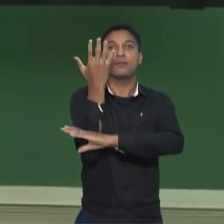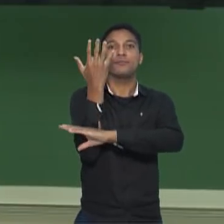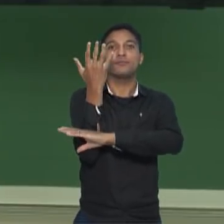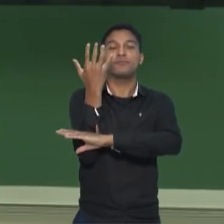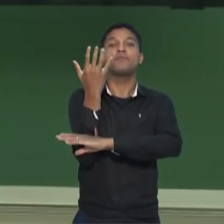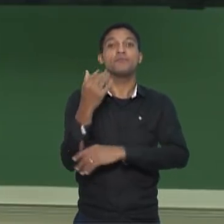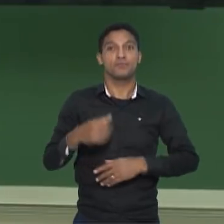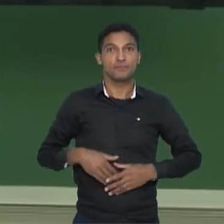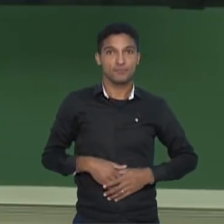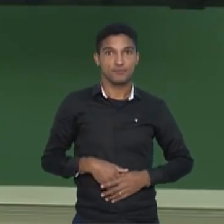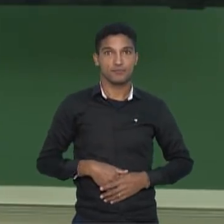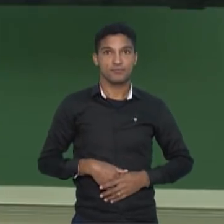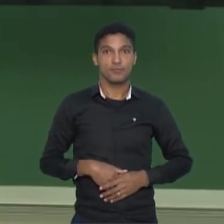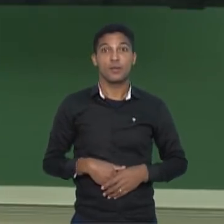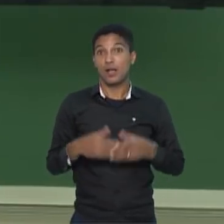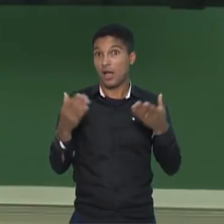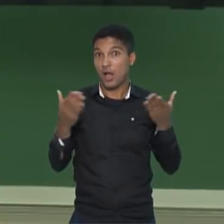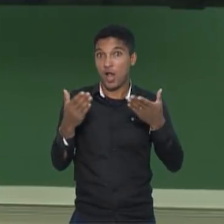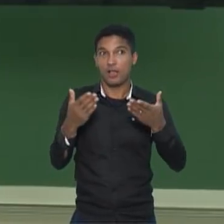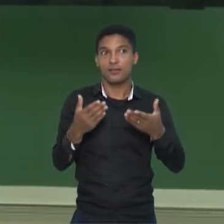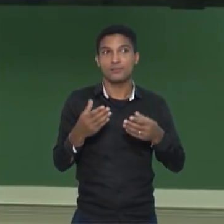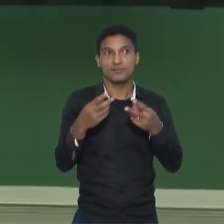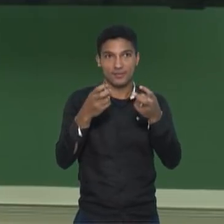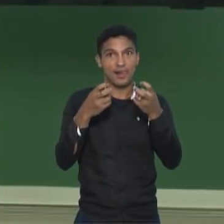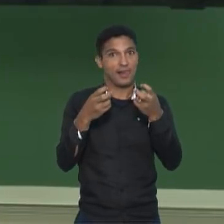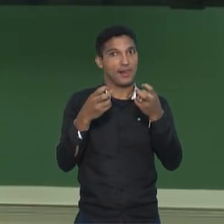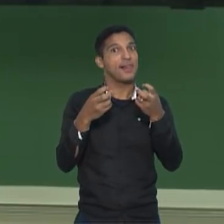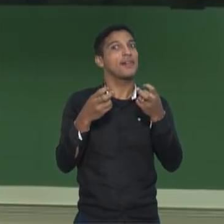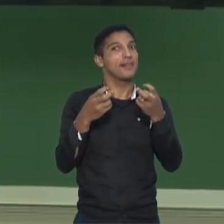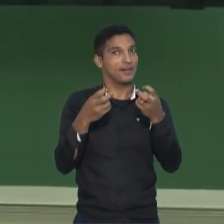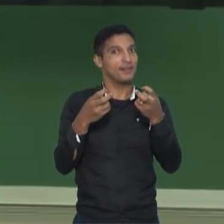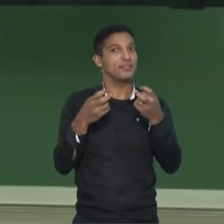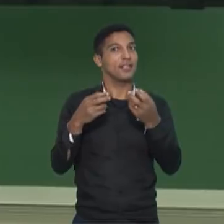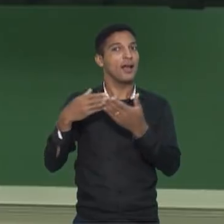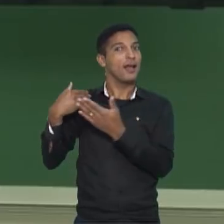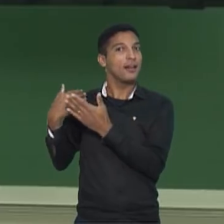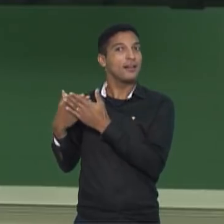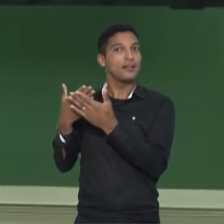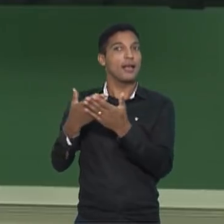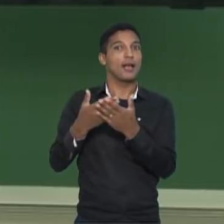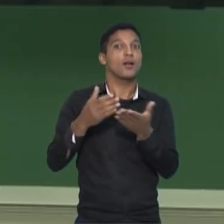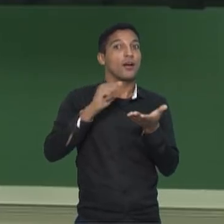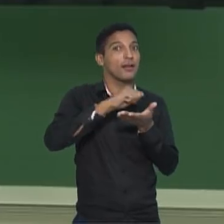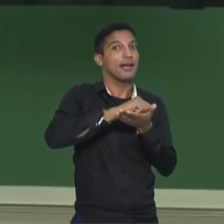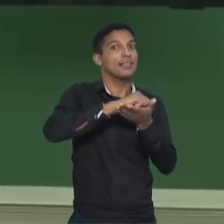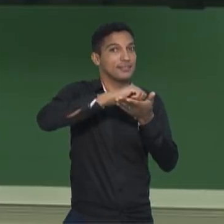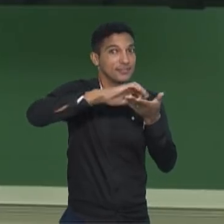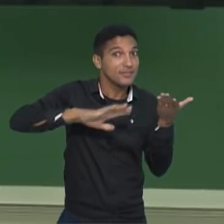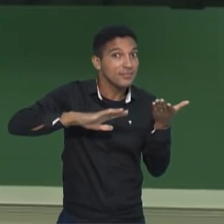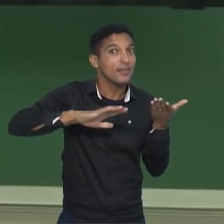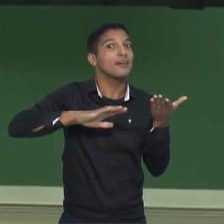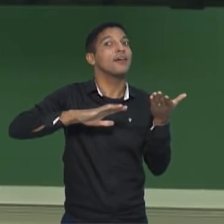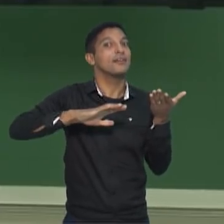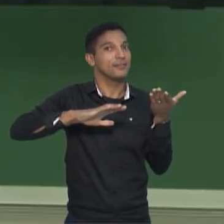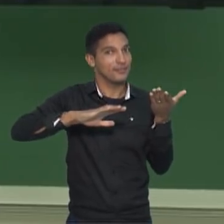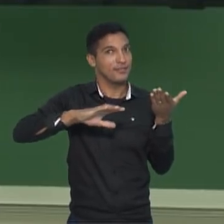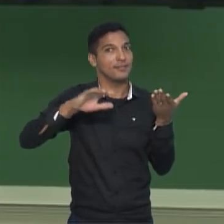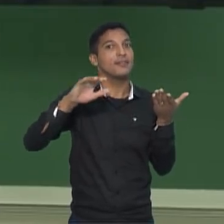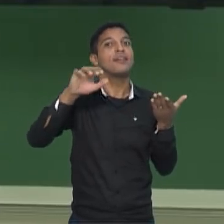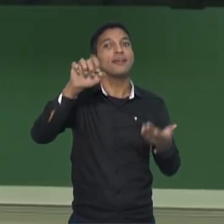base nessa segunda parte do conteúdo, vamos preparar os materiais e vamos aos